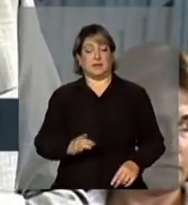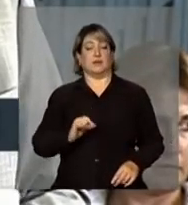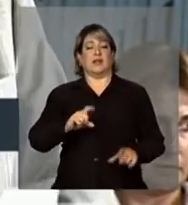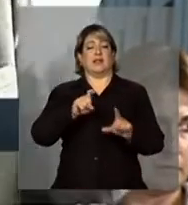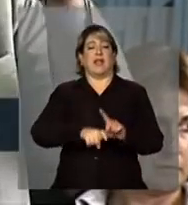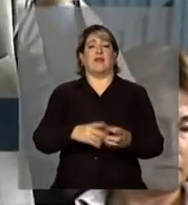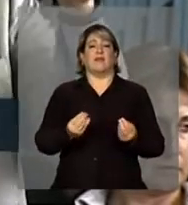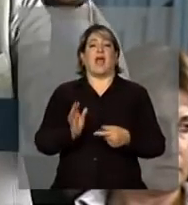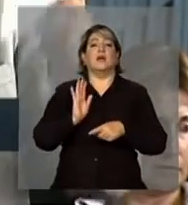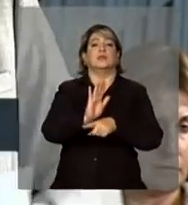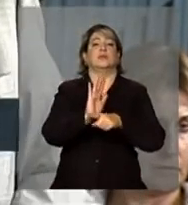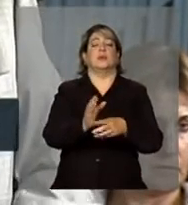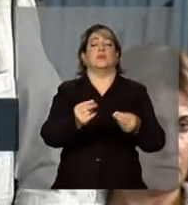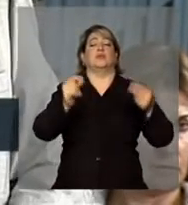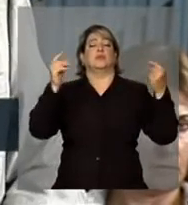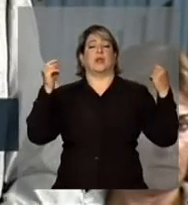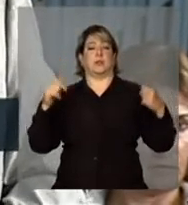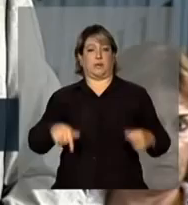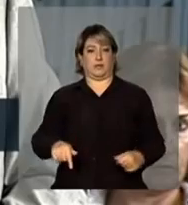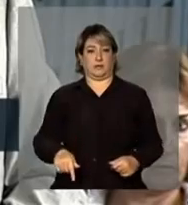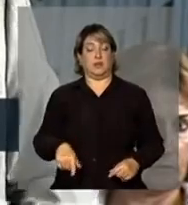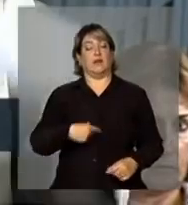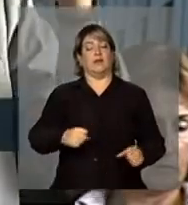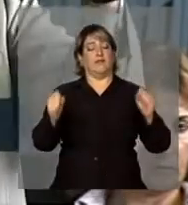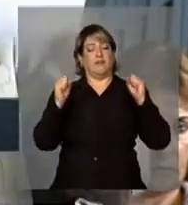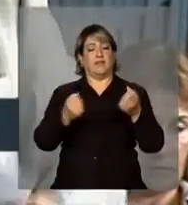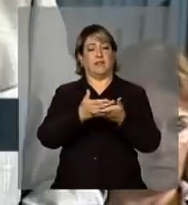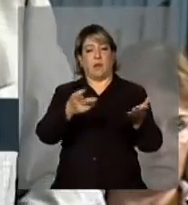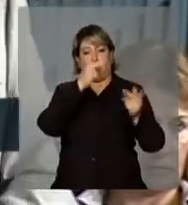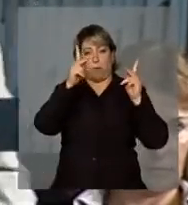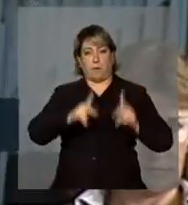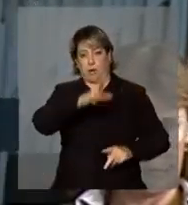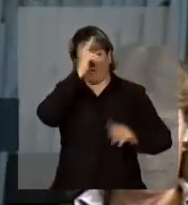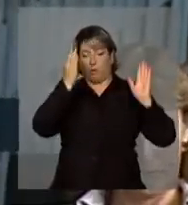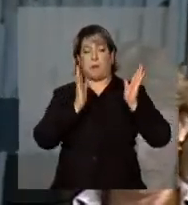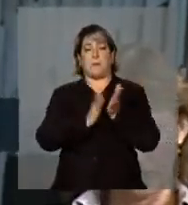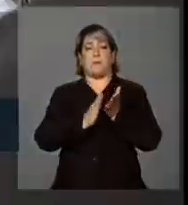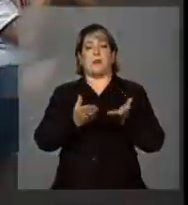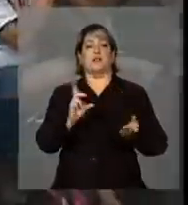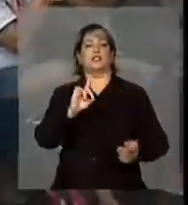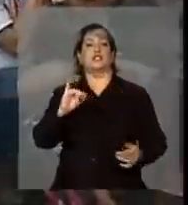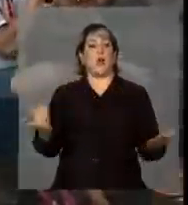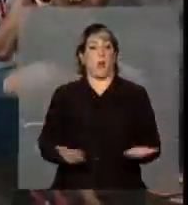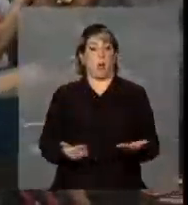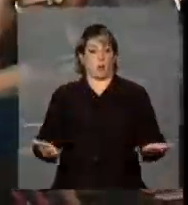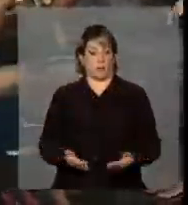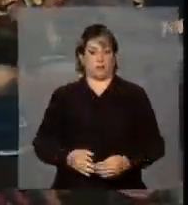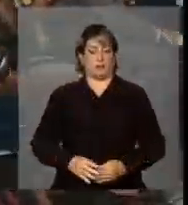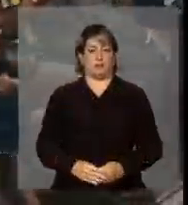anos. Viva os povos indígenas! Parabéns pelo dia de hoje.